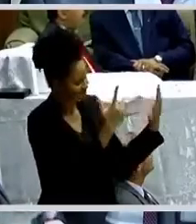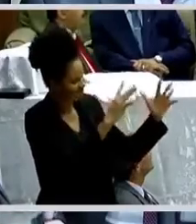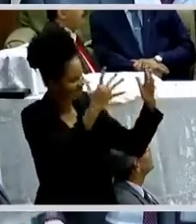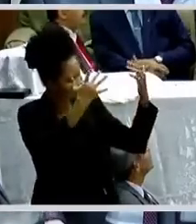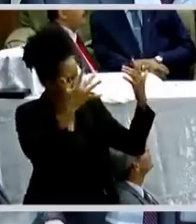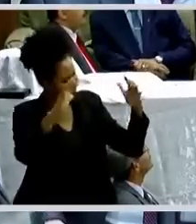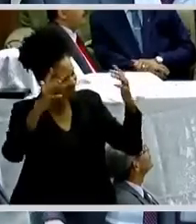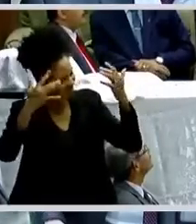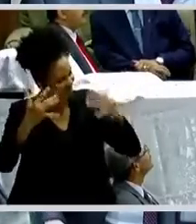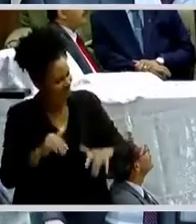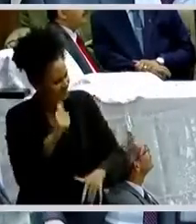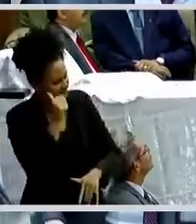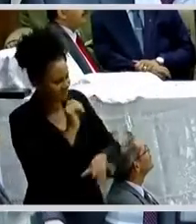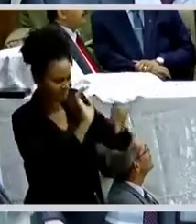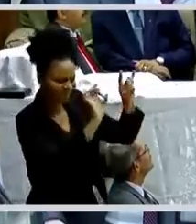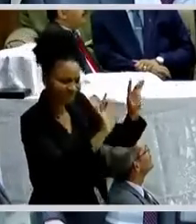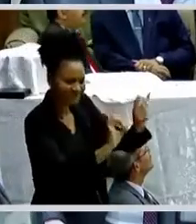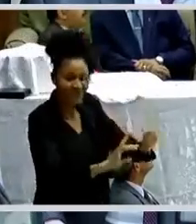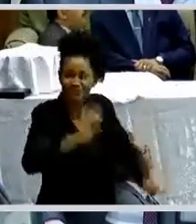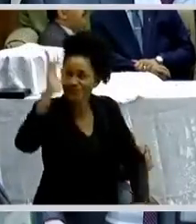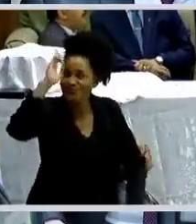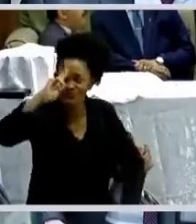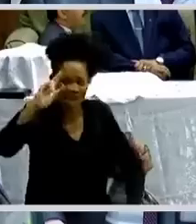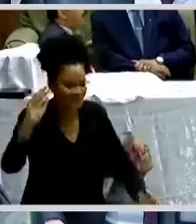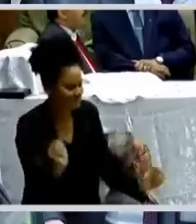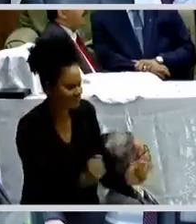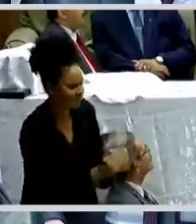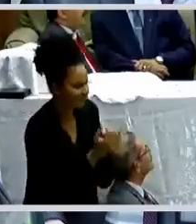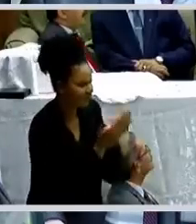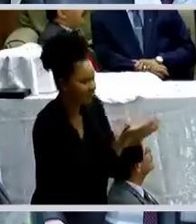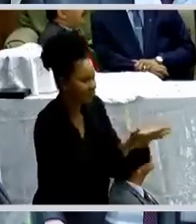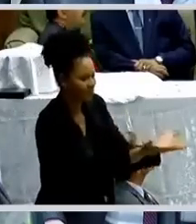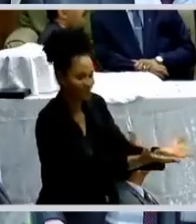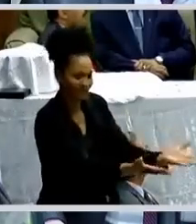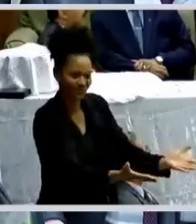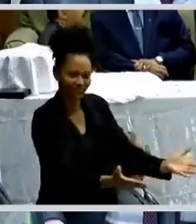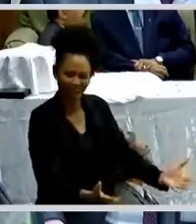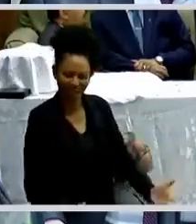agraciado. O Senhor é contigo.